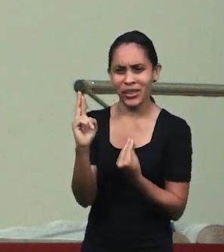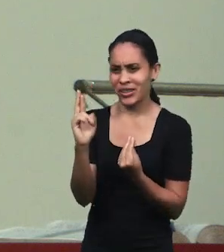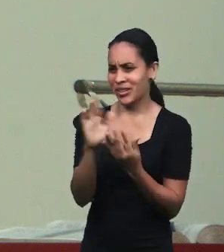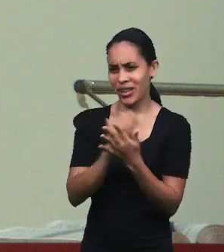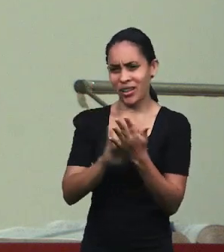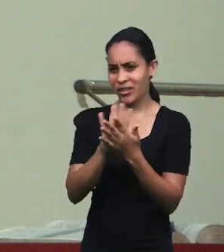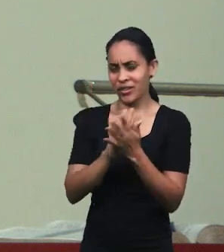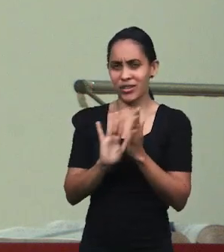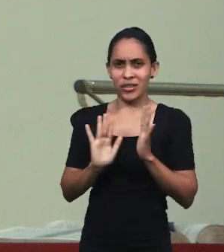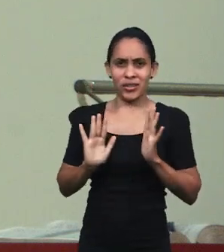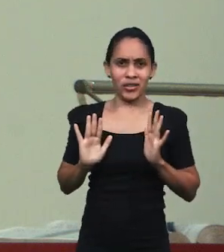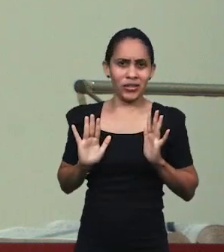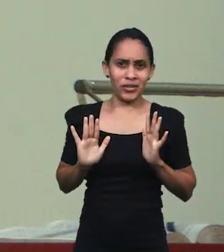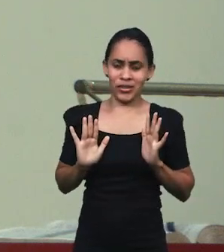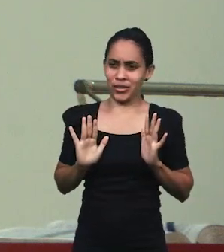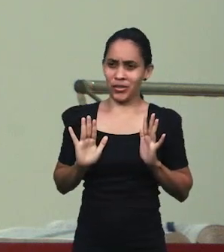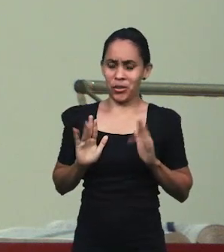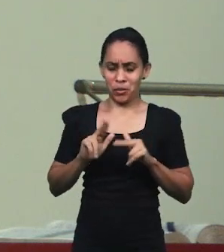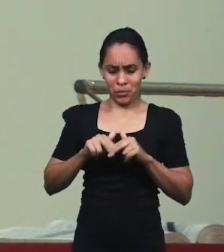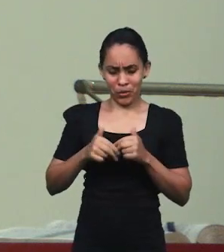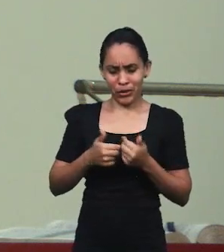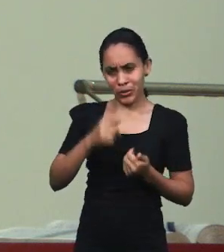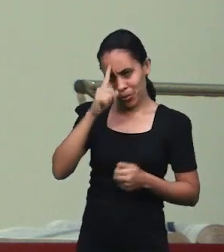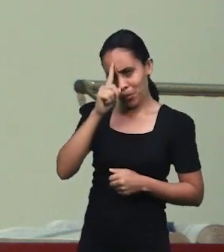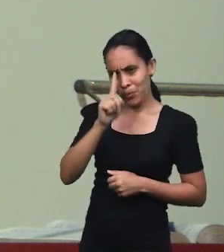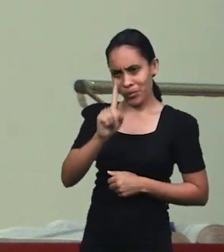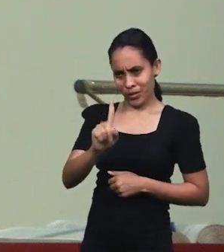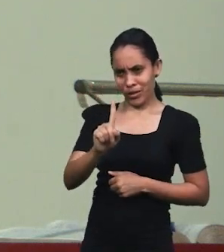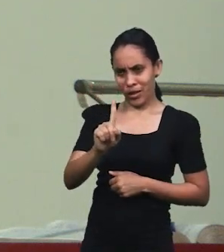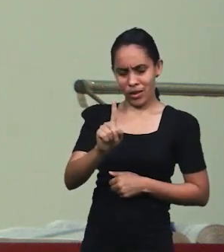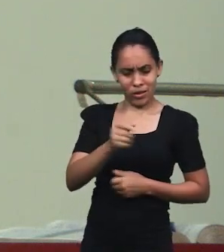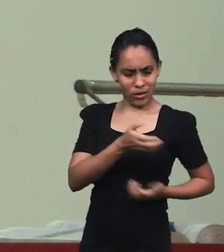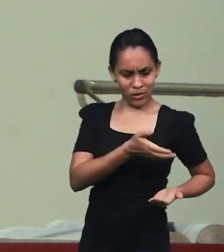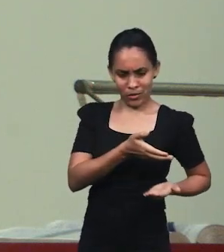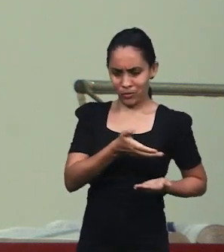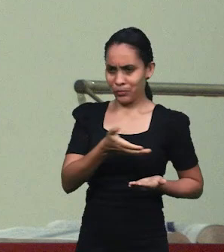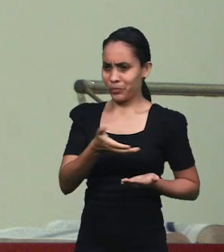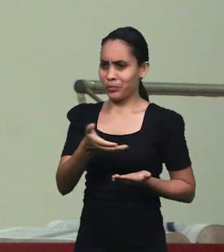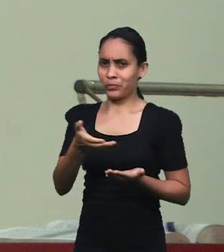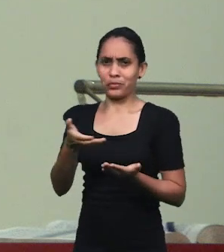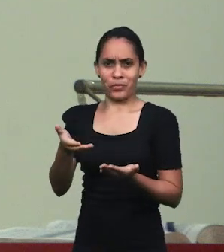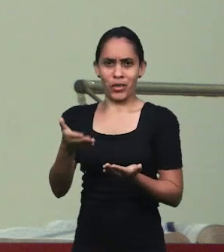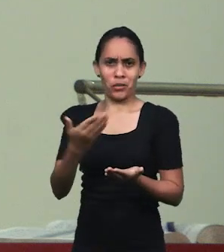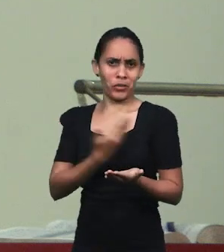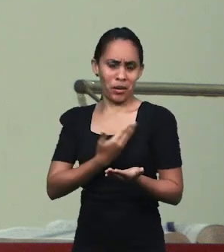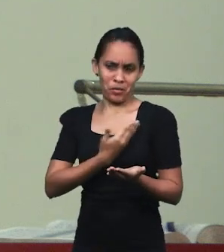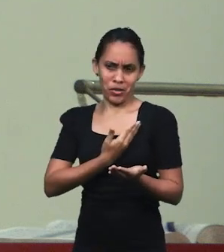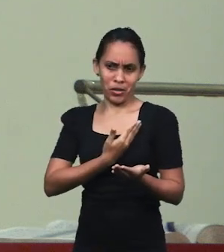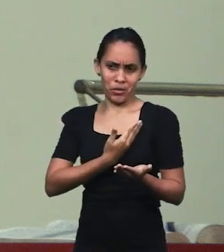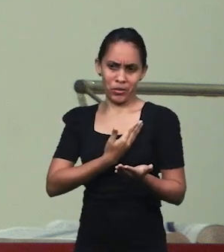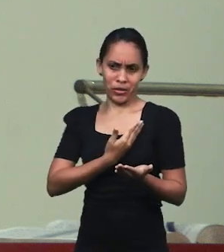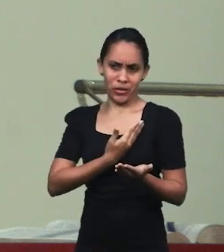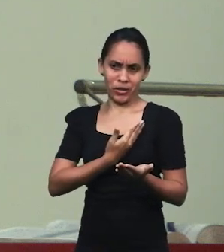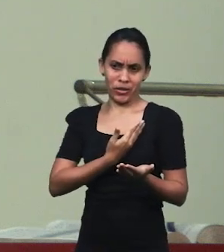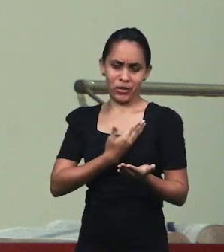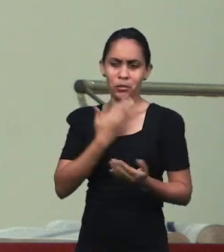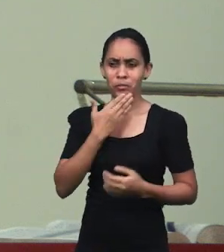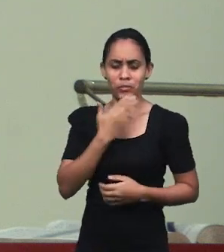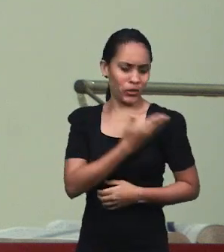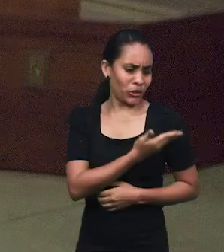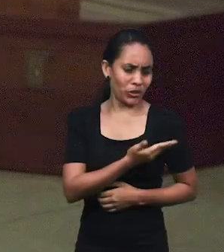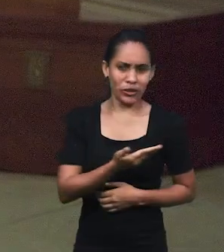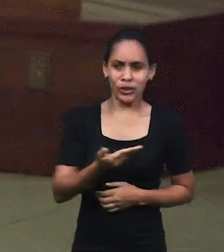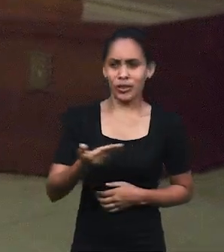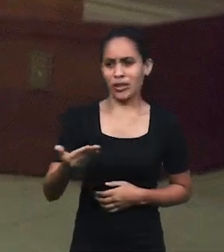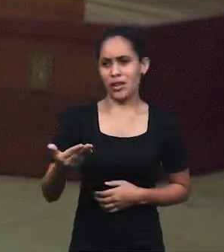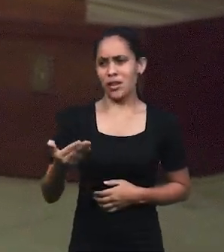Eu não sou digno nem de falar contigo, Senhor. Por isso que eu mandei os anciãos, mandei meus amigos, porque